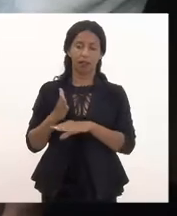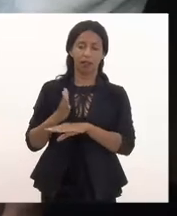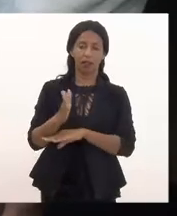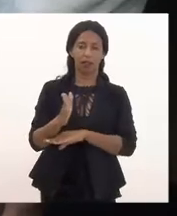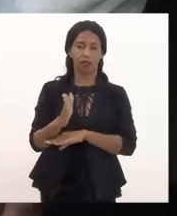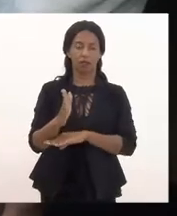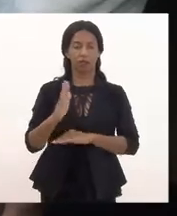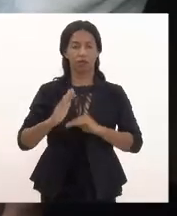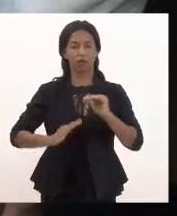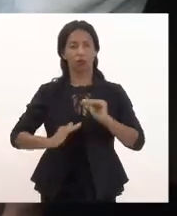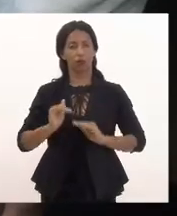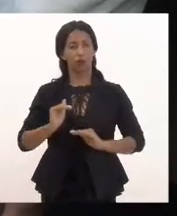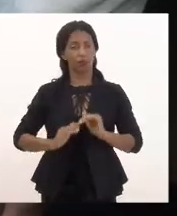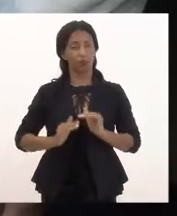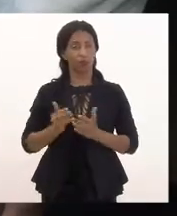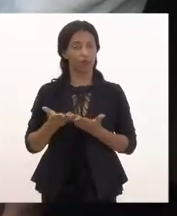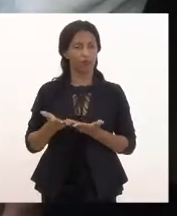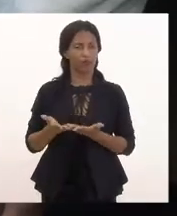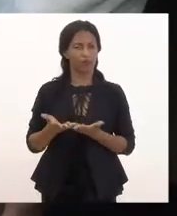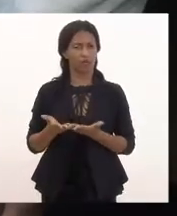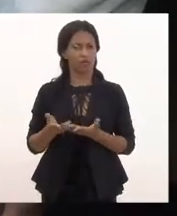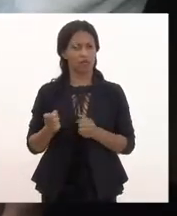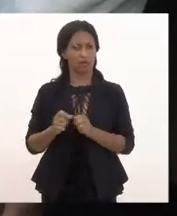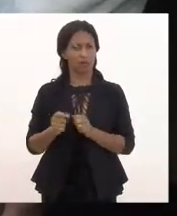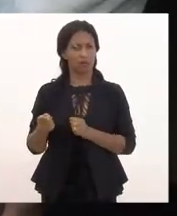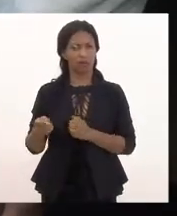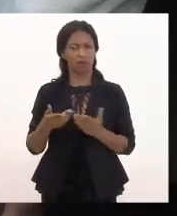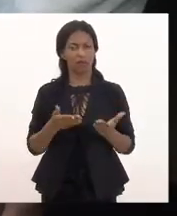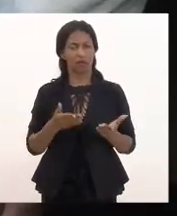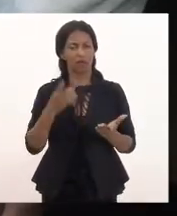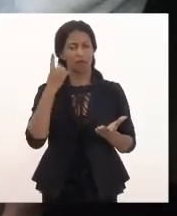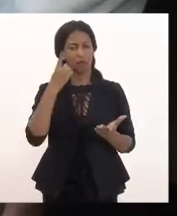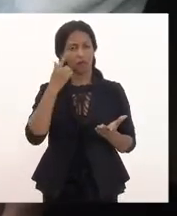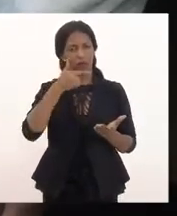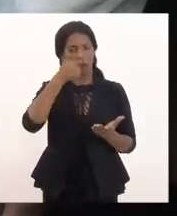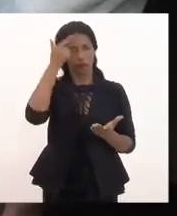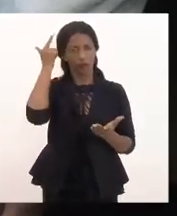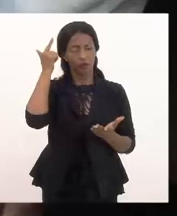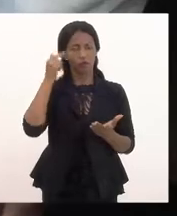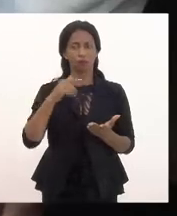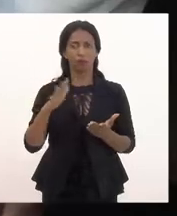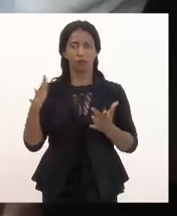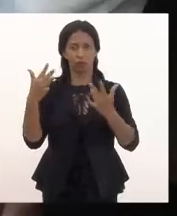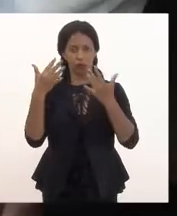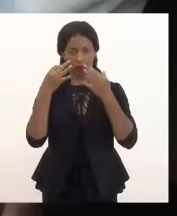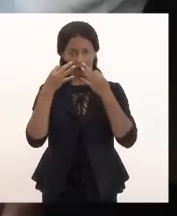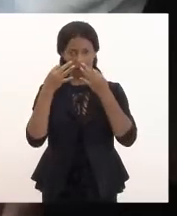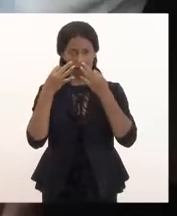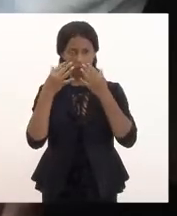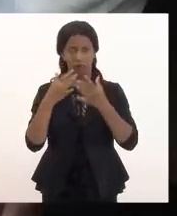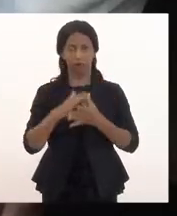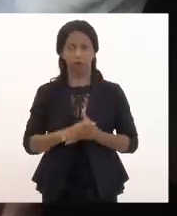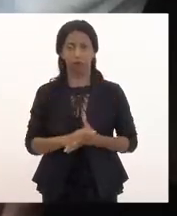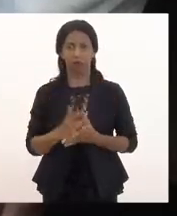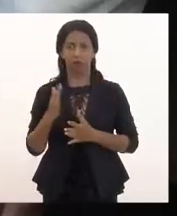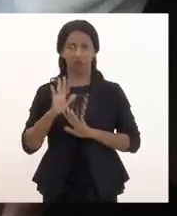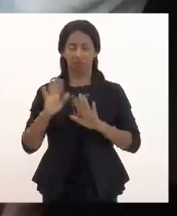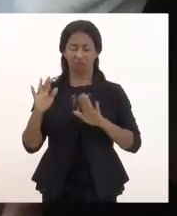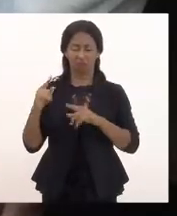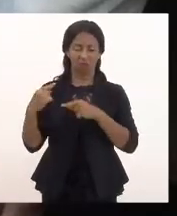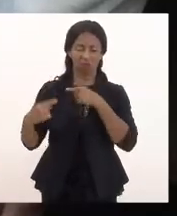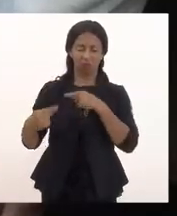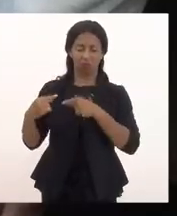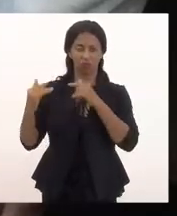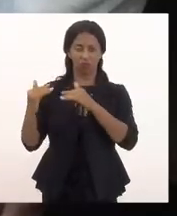de competência emitido aqui pelo deputado Luiz Paulo. E só chamar a atenção, não discutindo